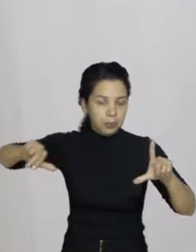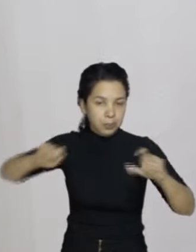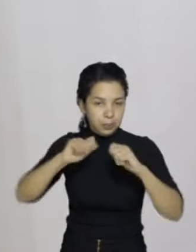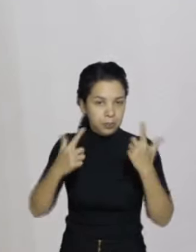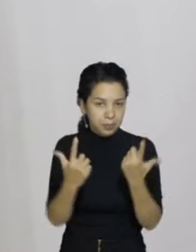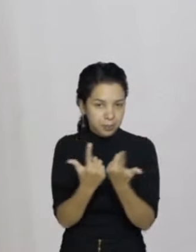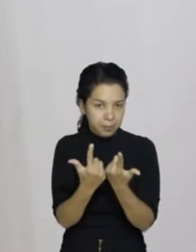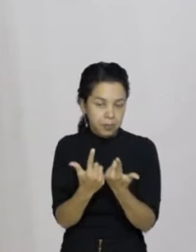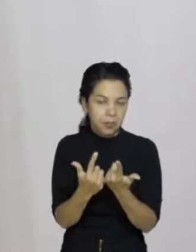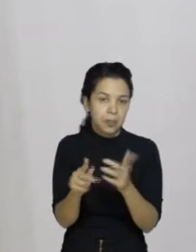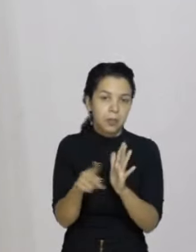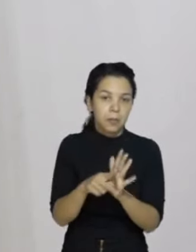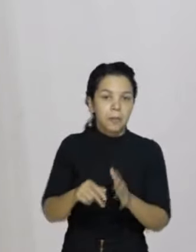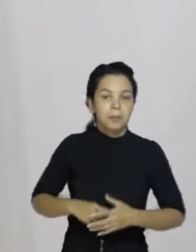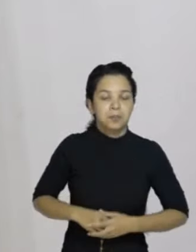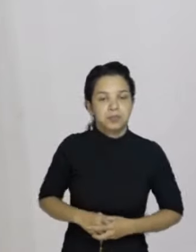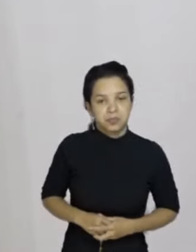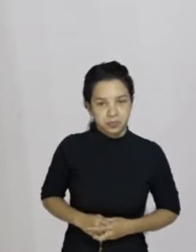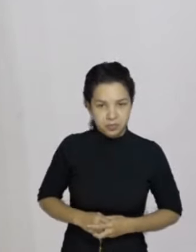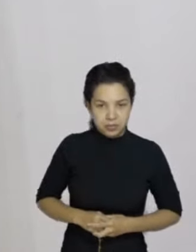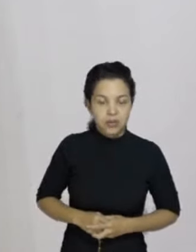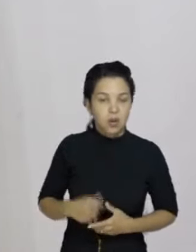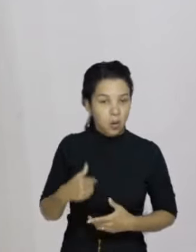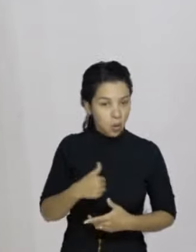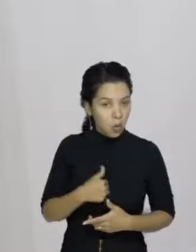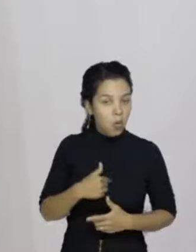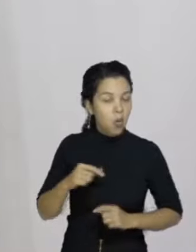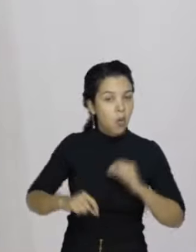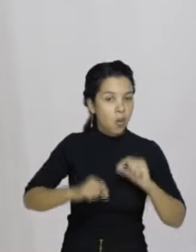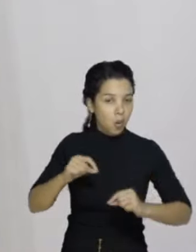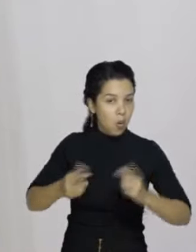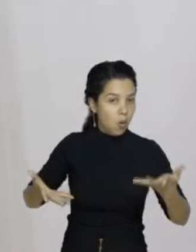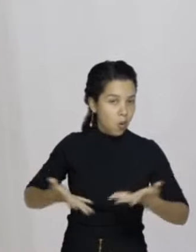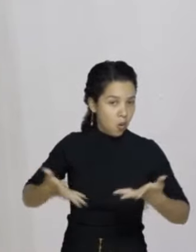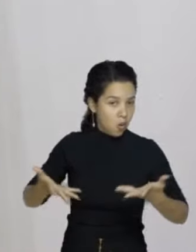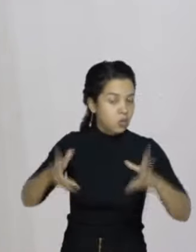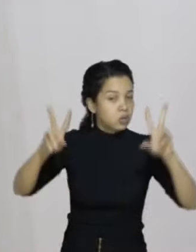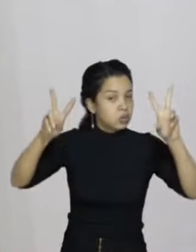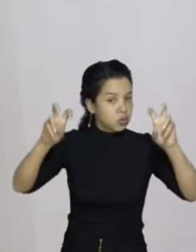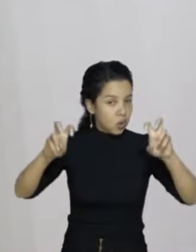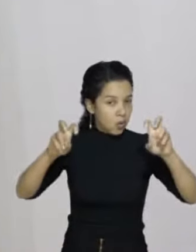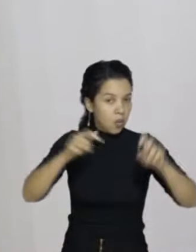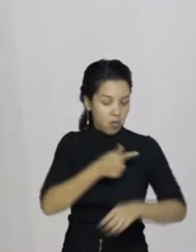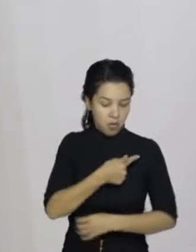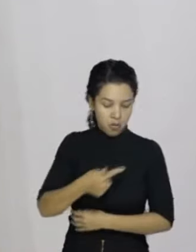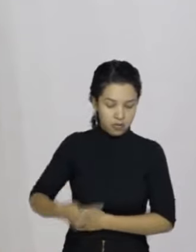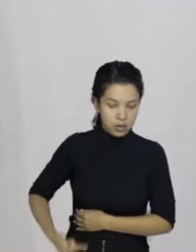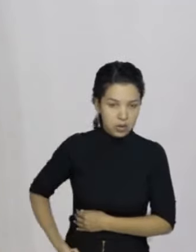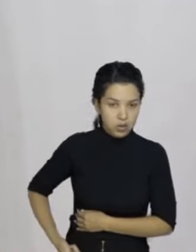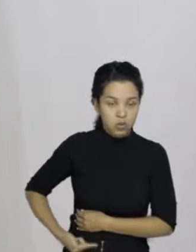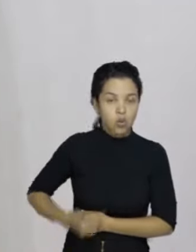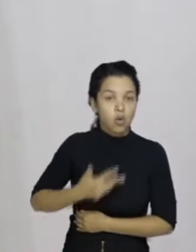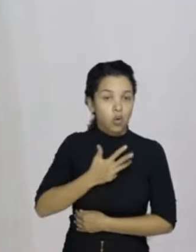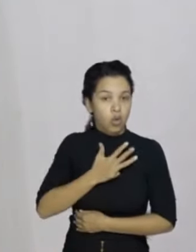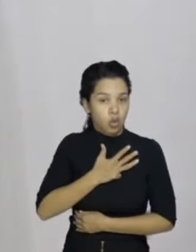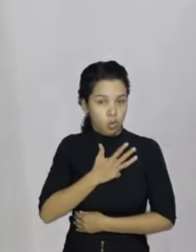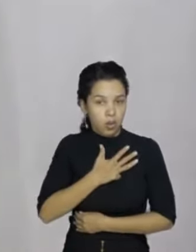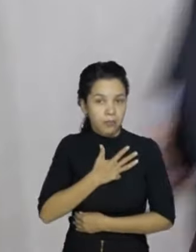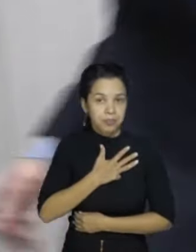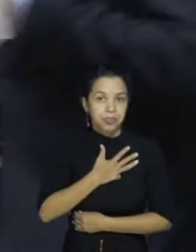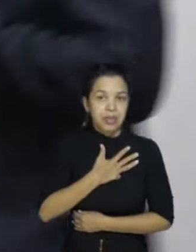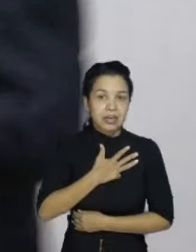a minha situação hoje é referente ao governo Lula e completa quatro meses e o que eu vejo